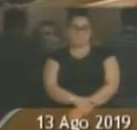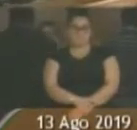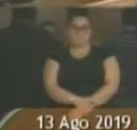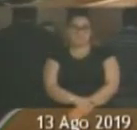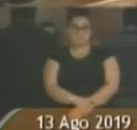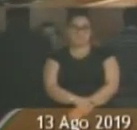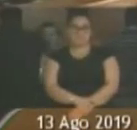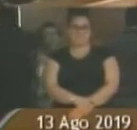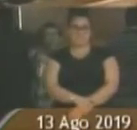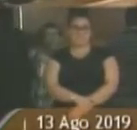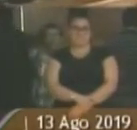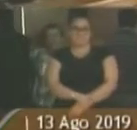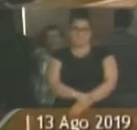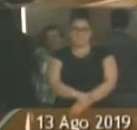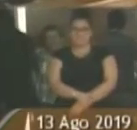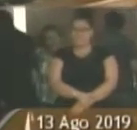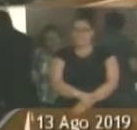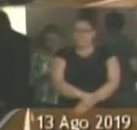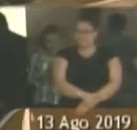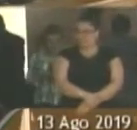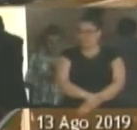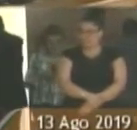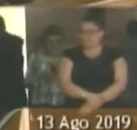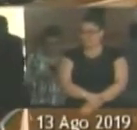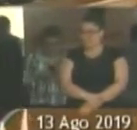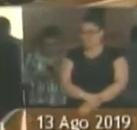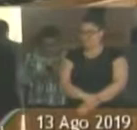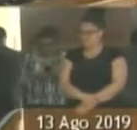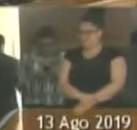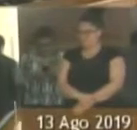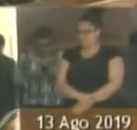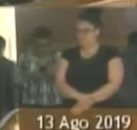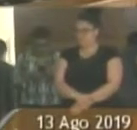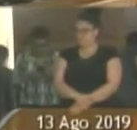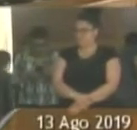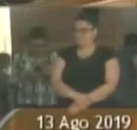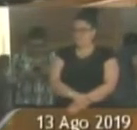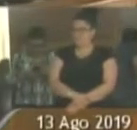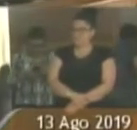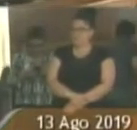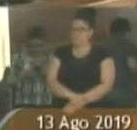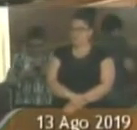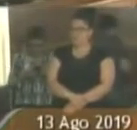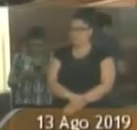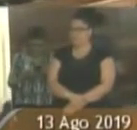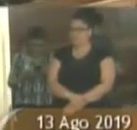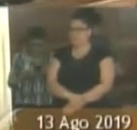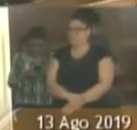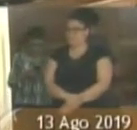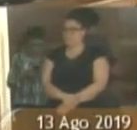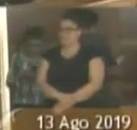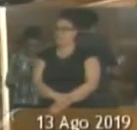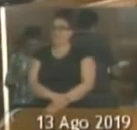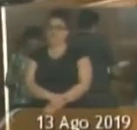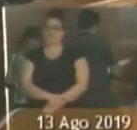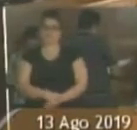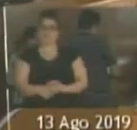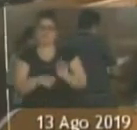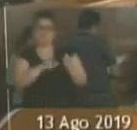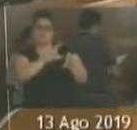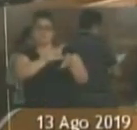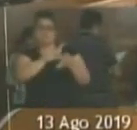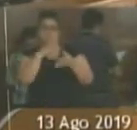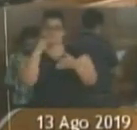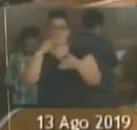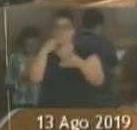deixa eu rapidamente, eu estou justificando aqui a viagem dele, como que foi, que ele falou, ele se justificou antes de